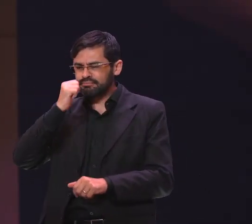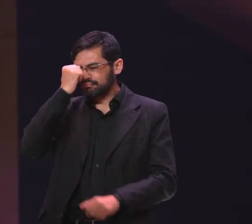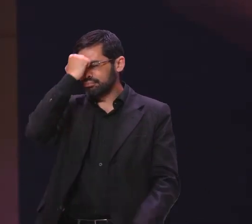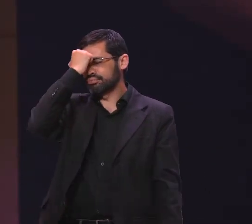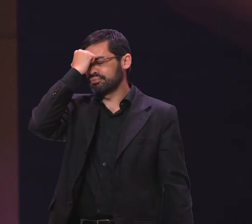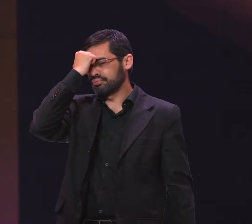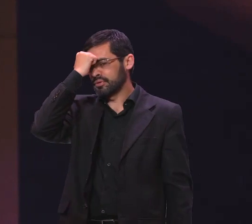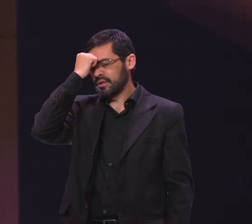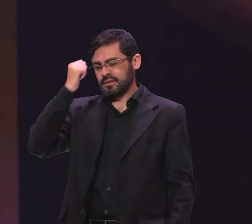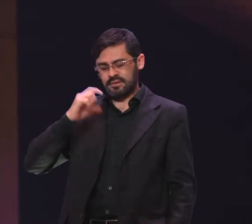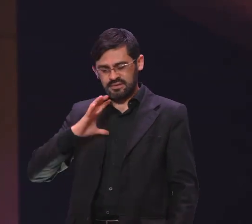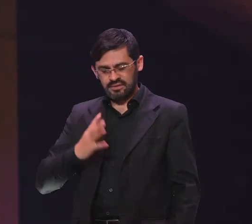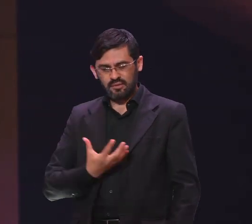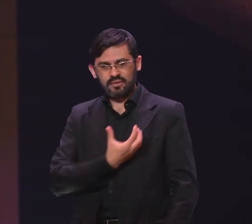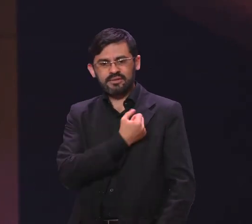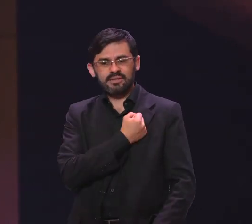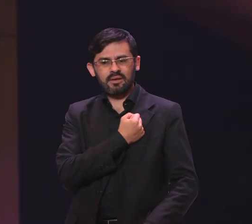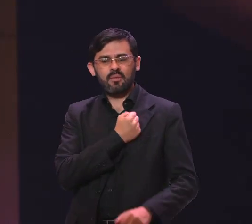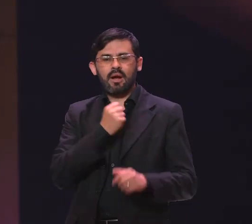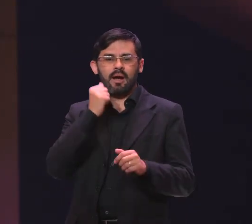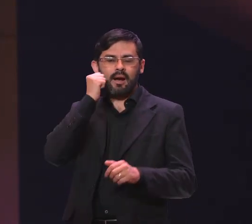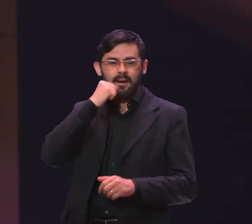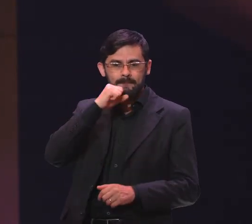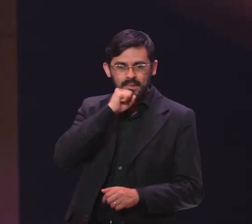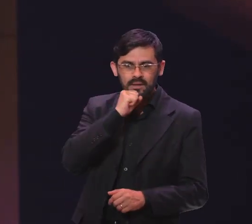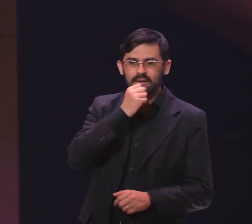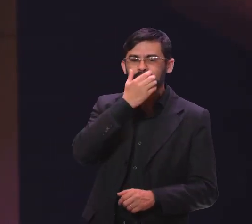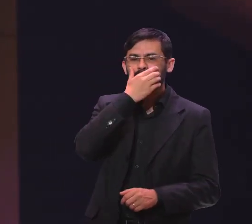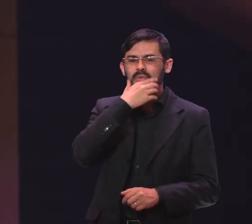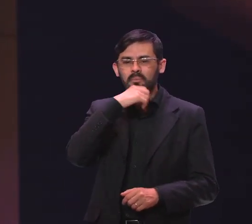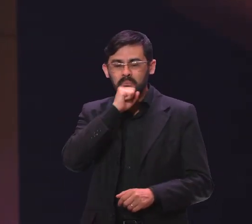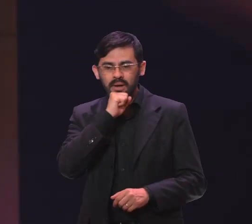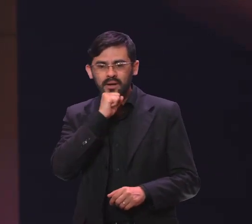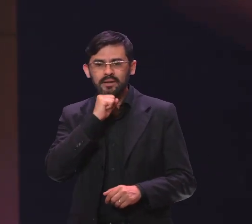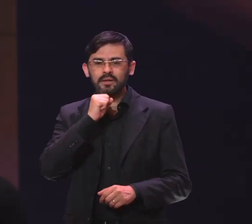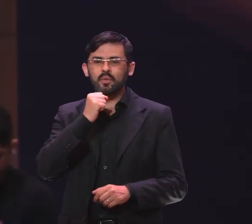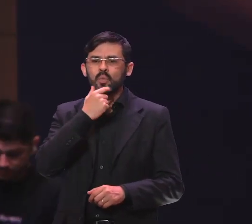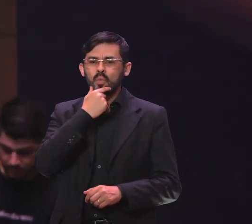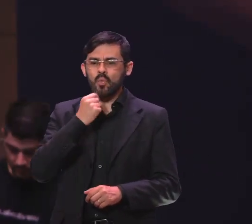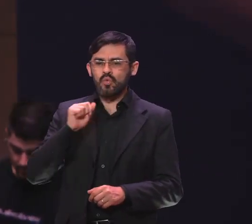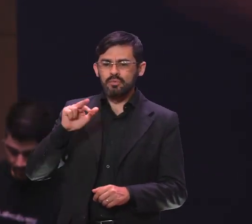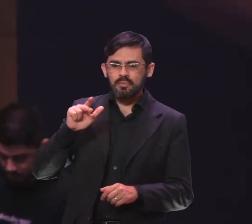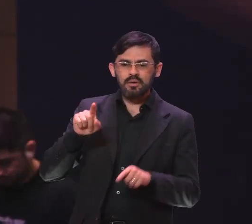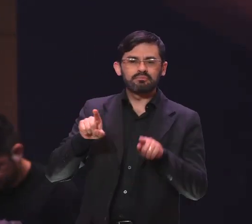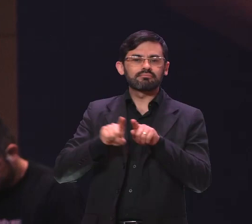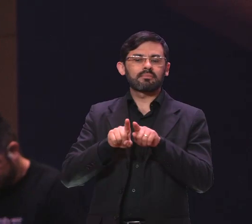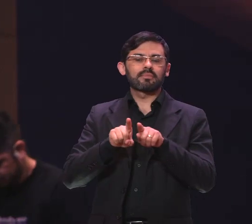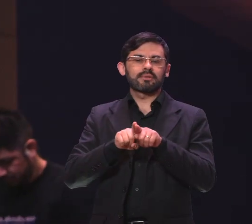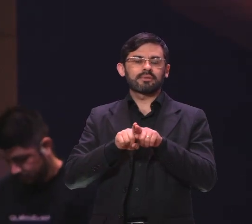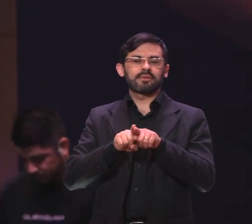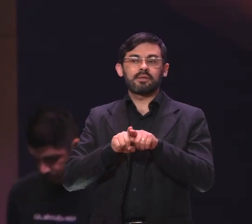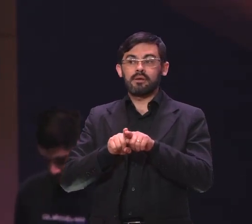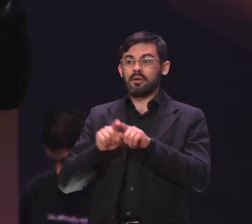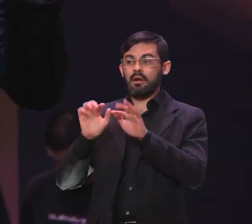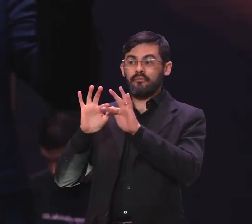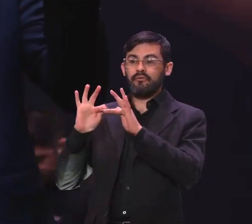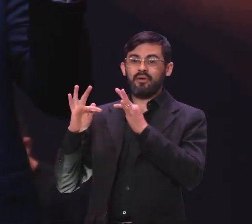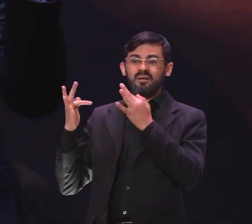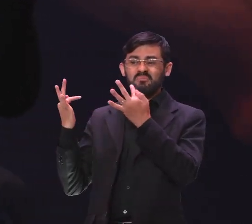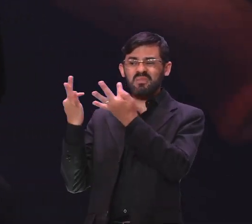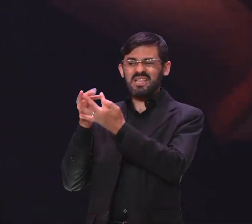sua mãe se converteu, o seu pai se converteu, o seu irmão se converteu. Aquela casa era um